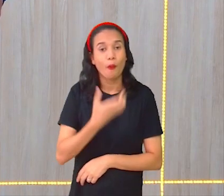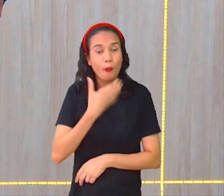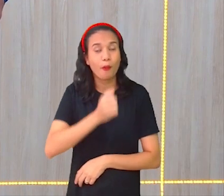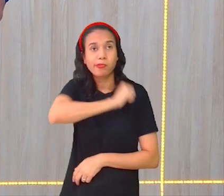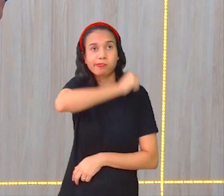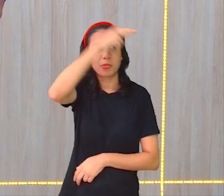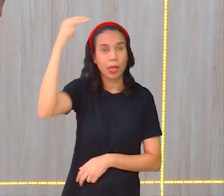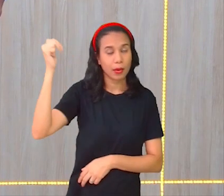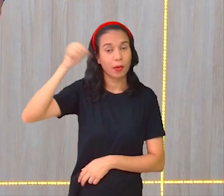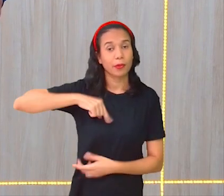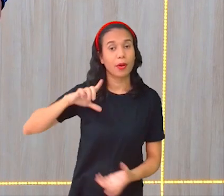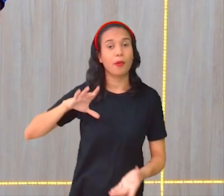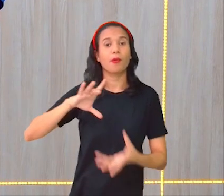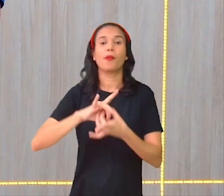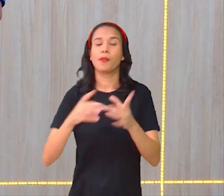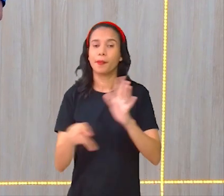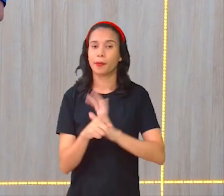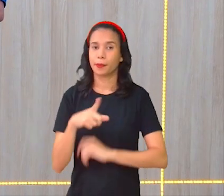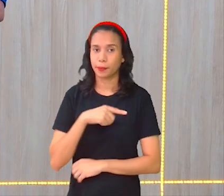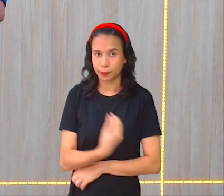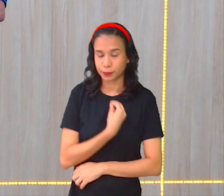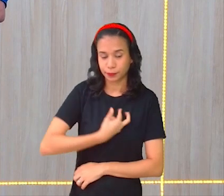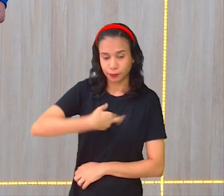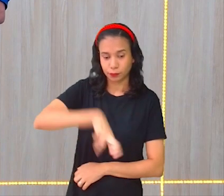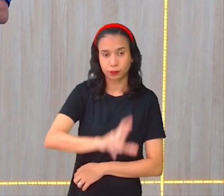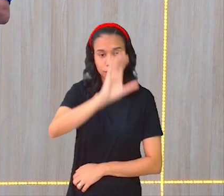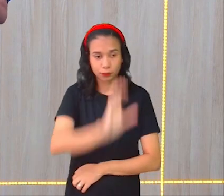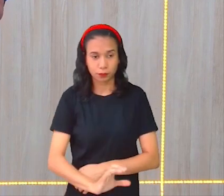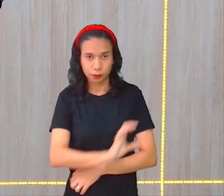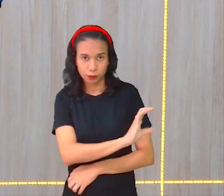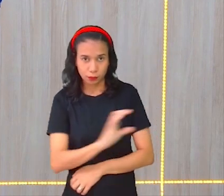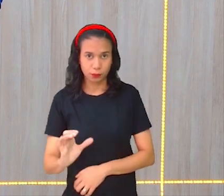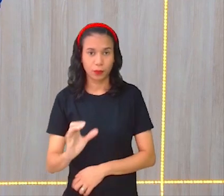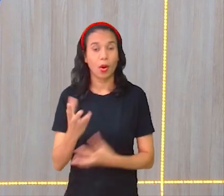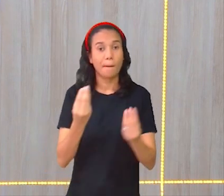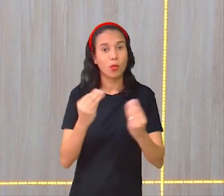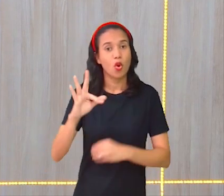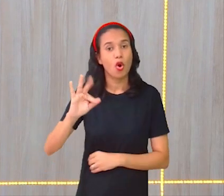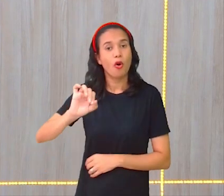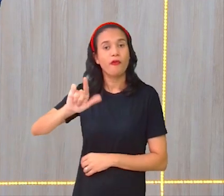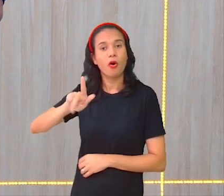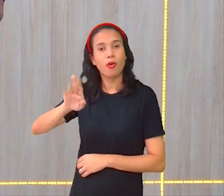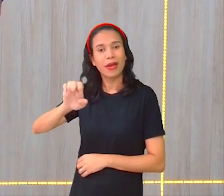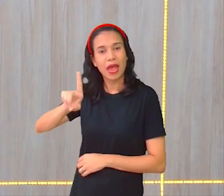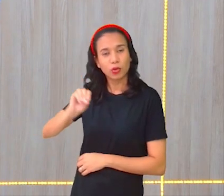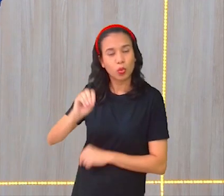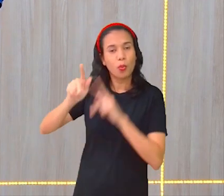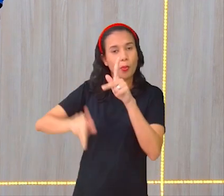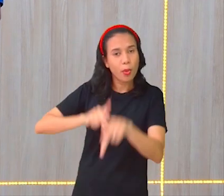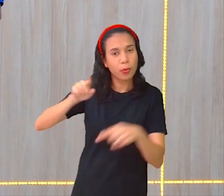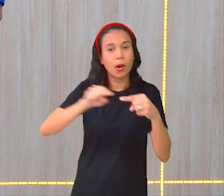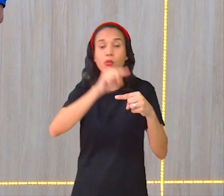esses elementos eles estão atrelados à religião católica. A maioria dos folguedos populares do